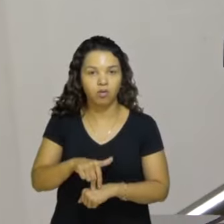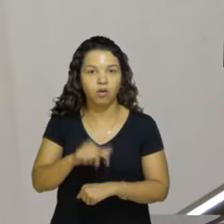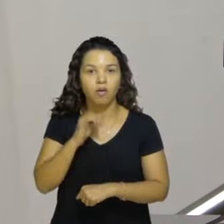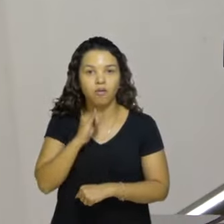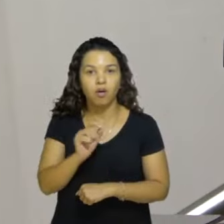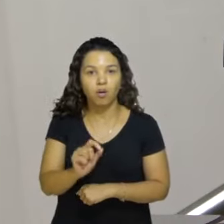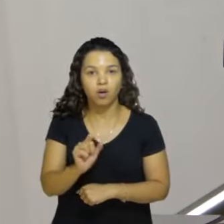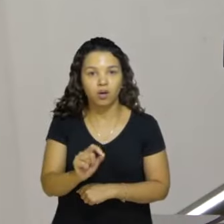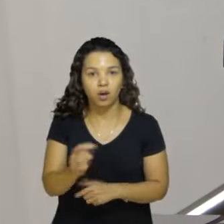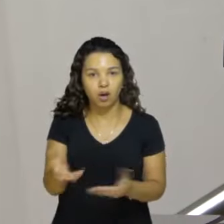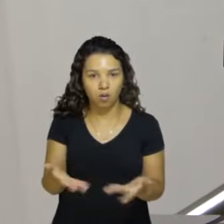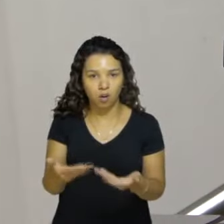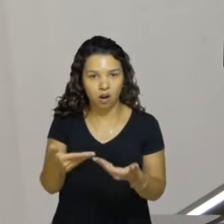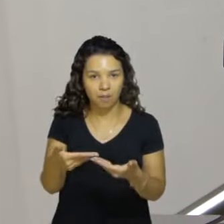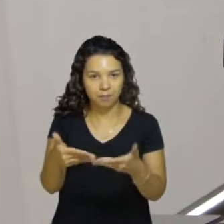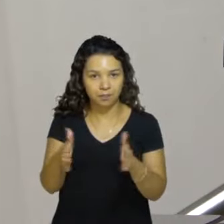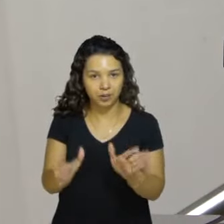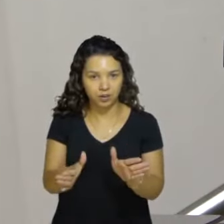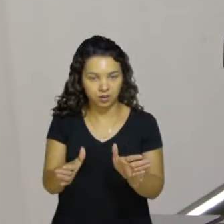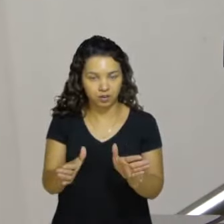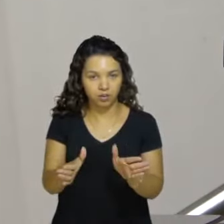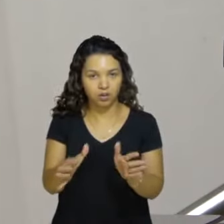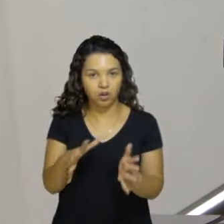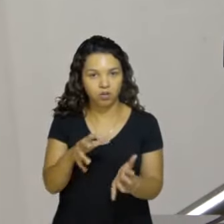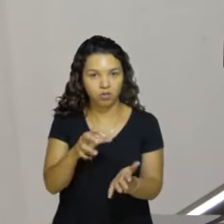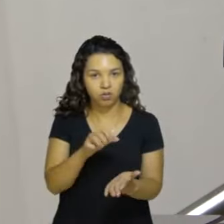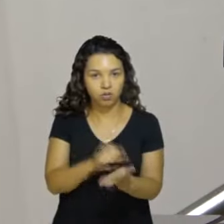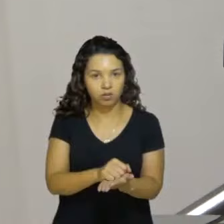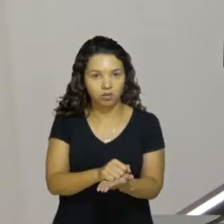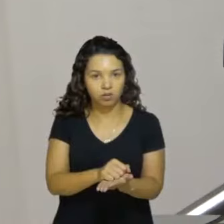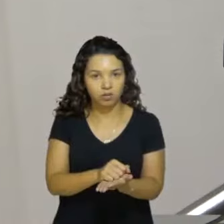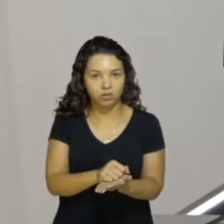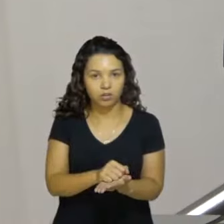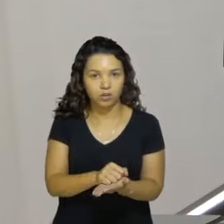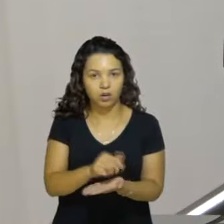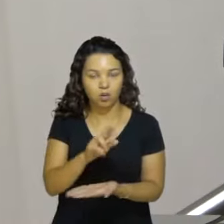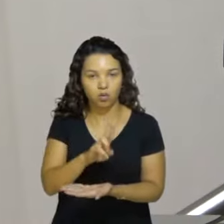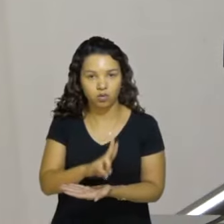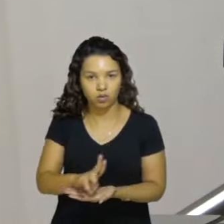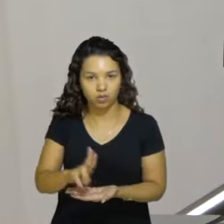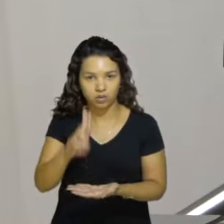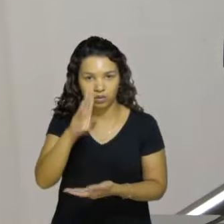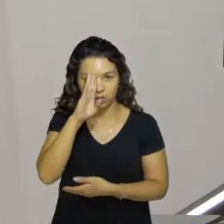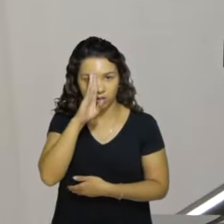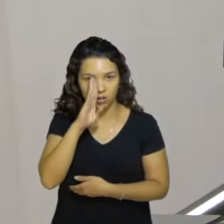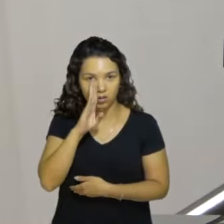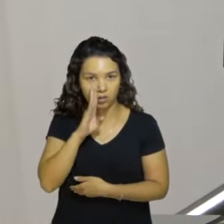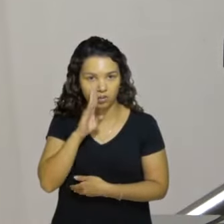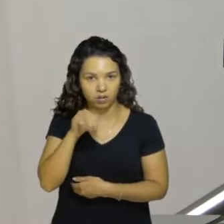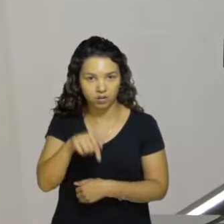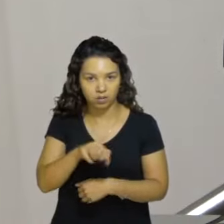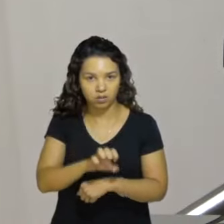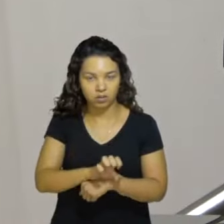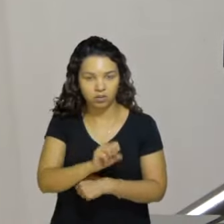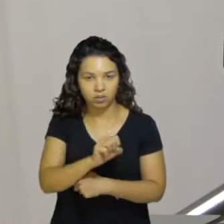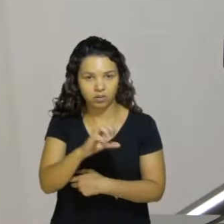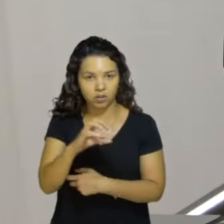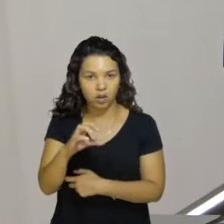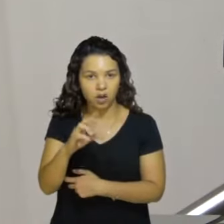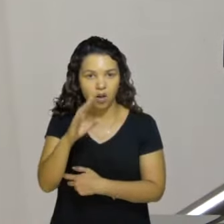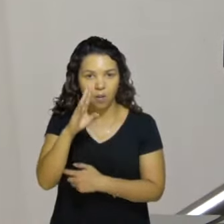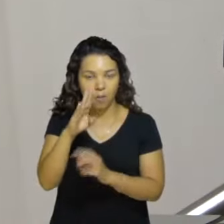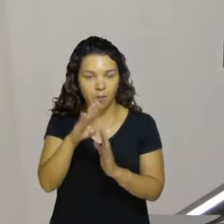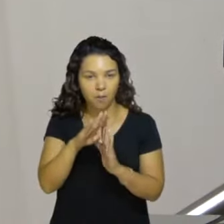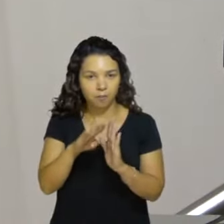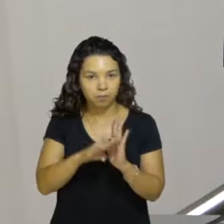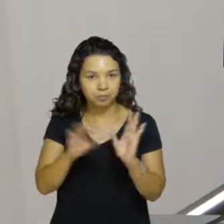abriram as inscrições para a universidade gratuita em Santa Catarina. Um programa extraordinário,